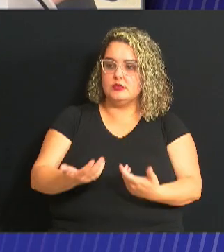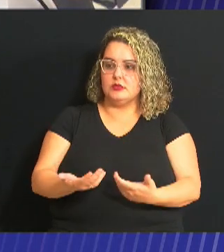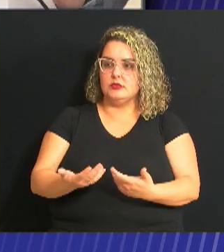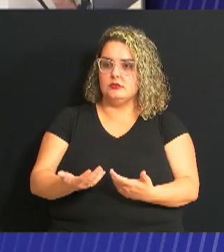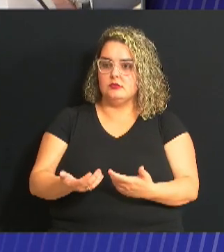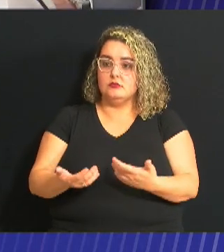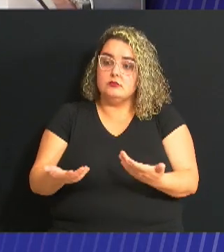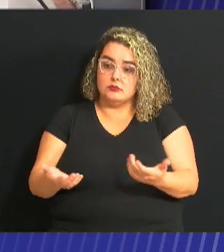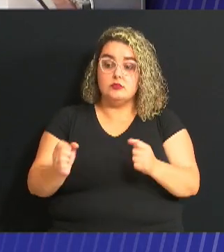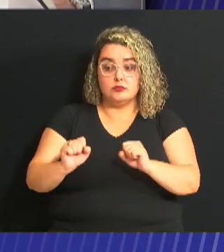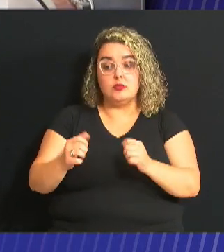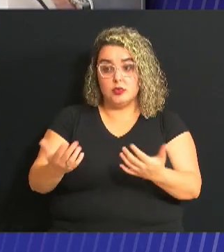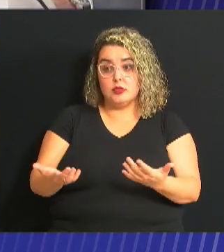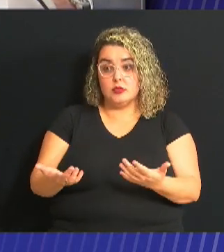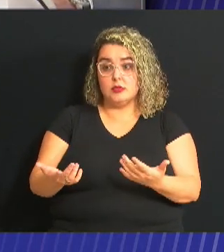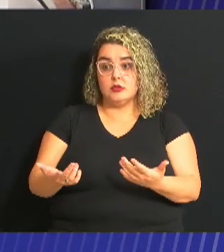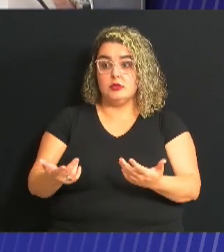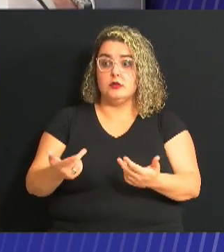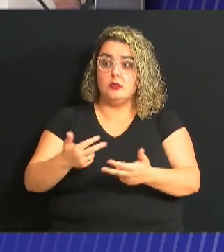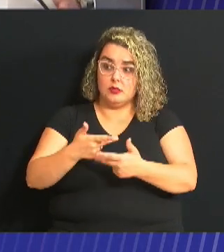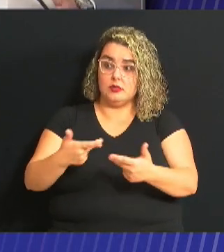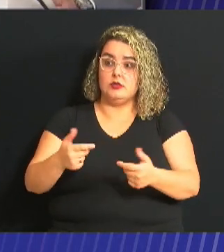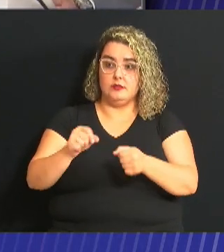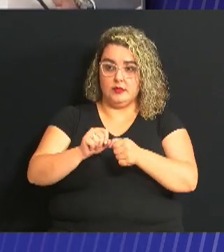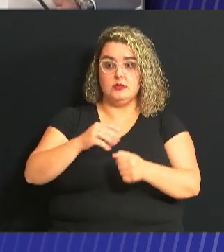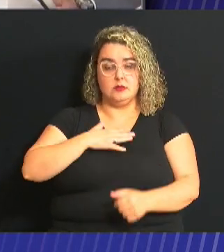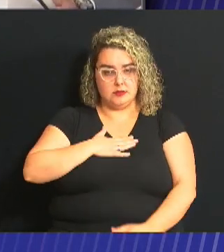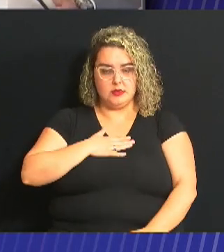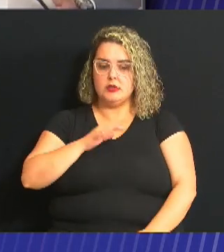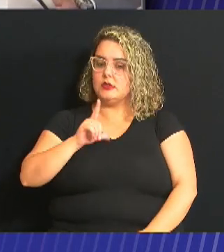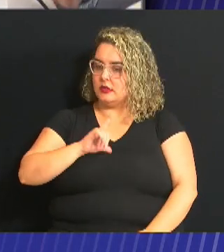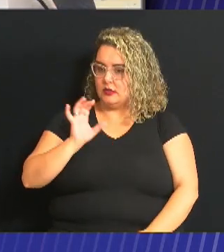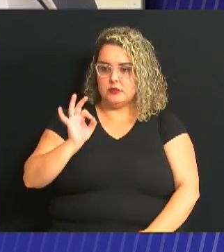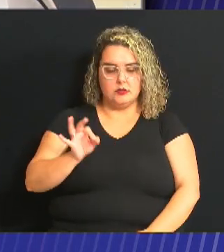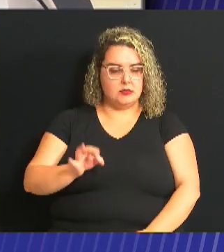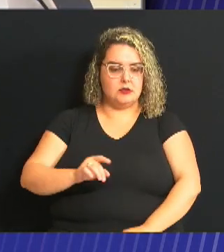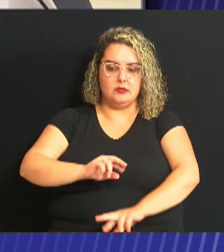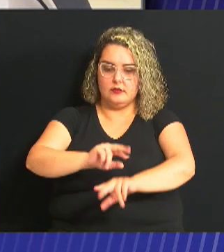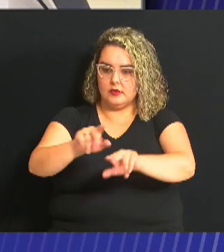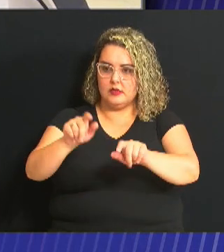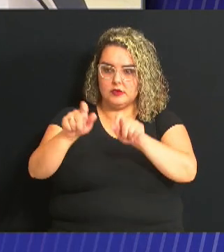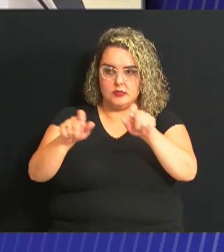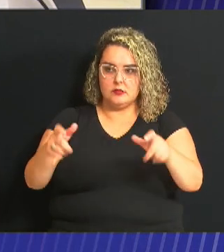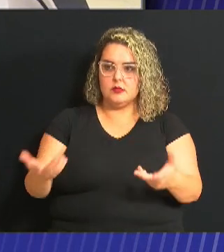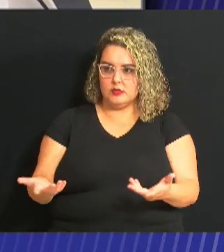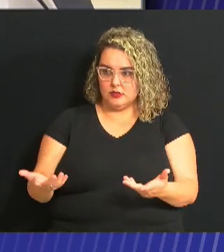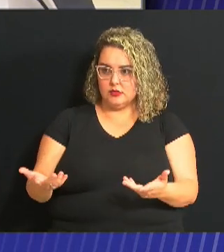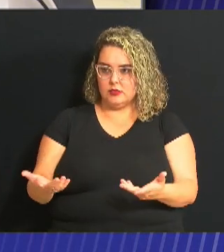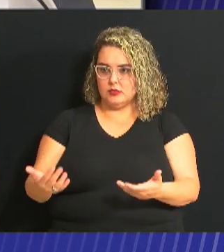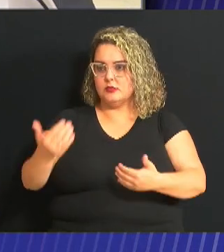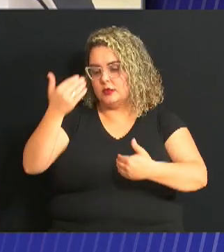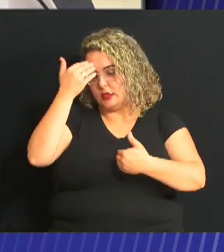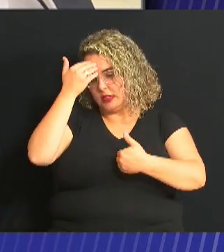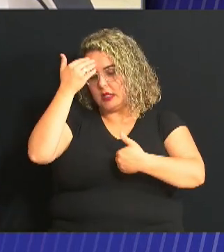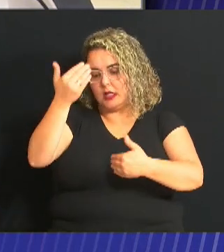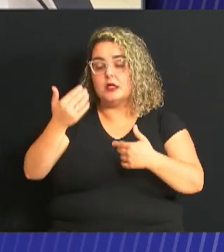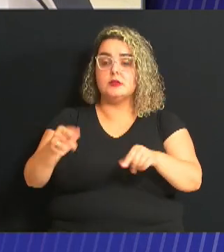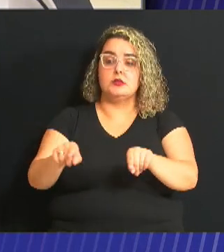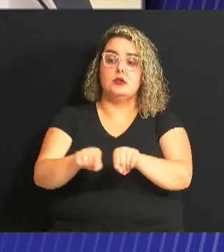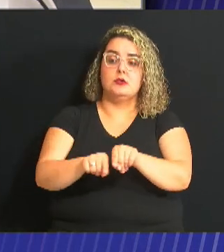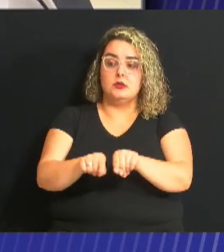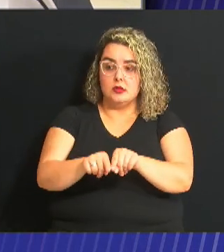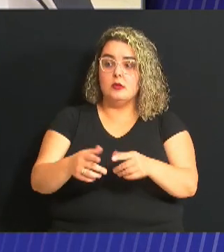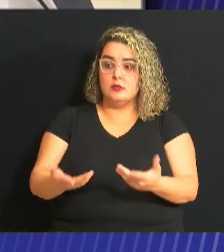por algo que você já fez para mim, e tenho certeza que fez por muita gente. Então, gratidão também